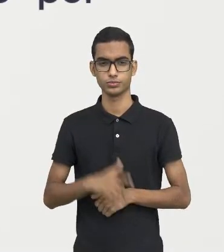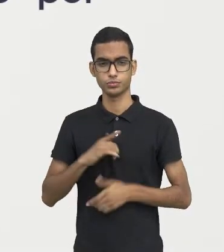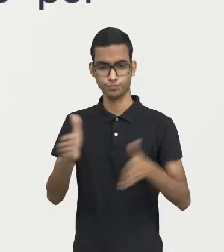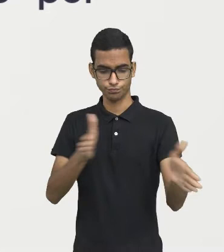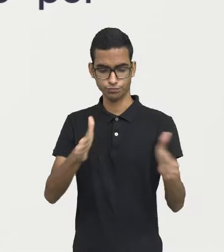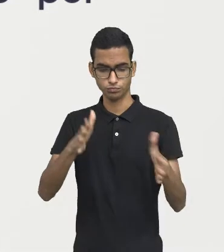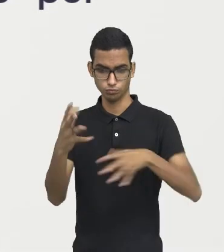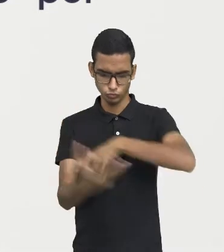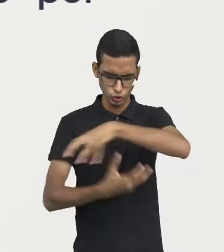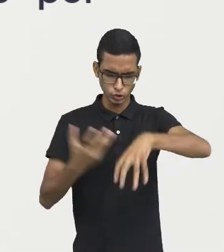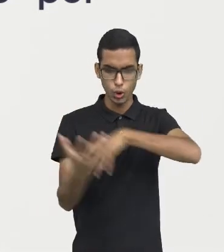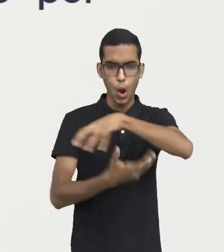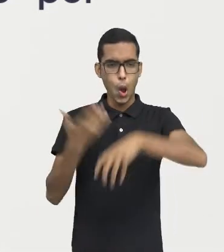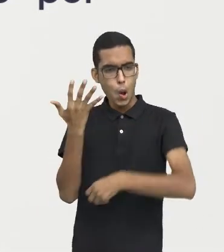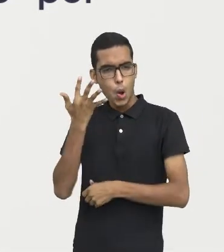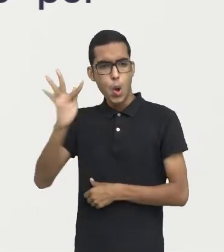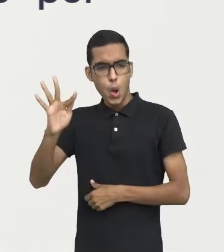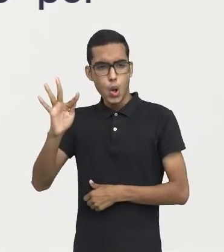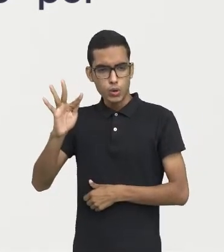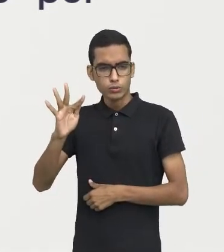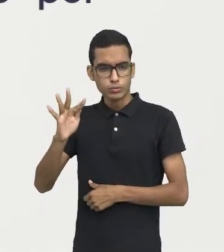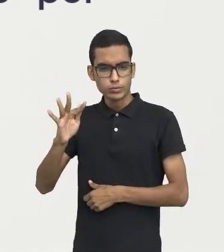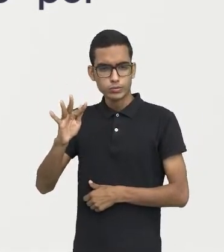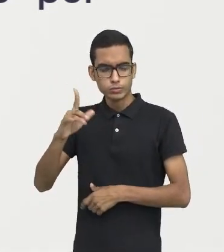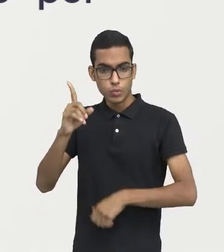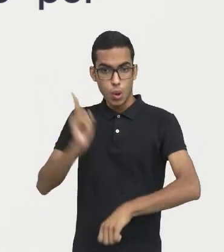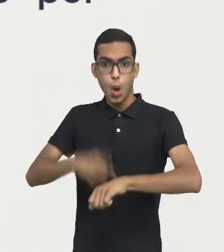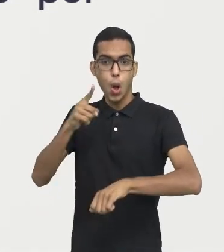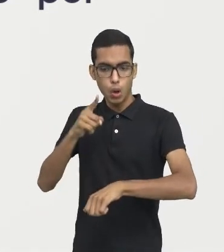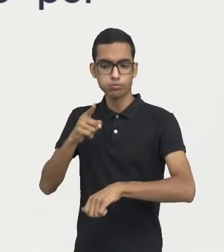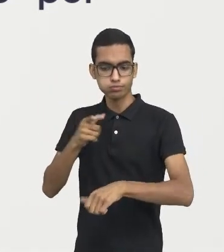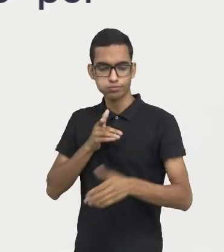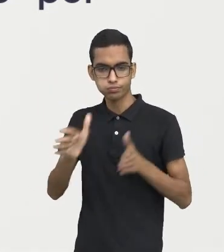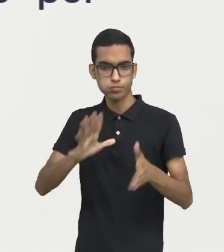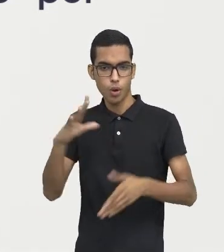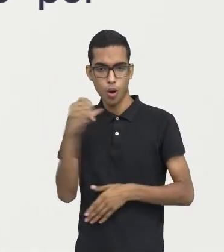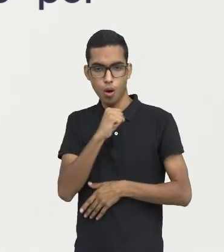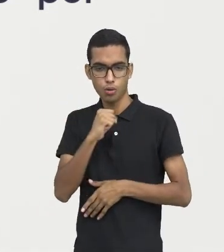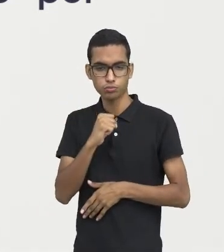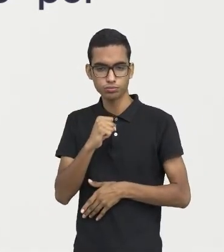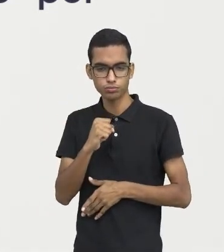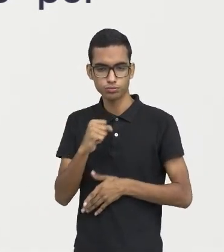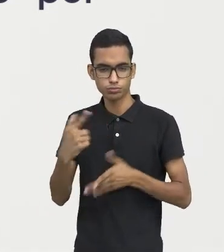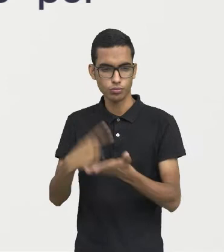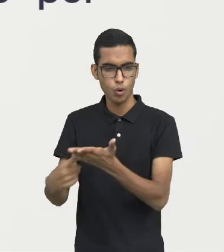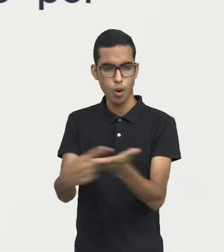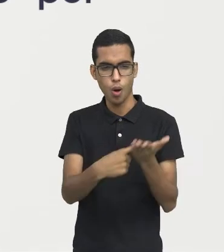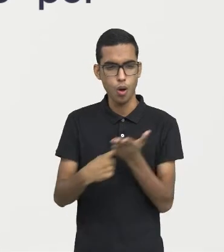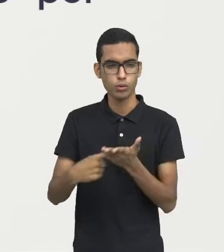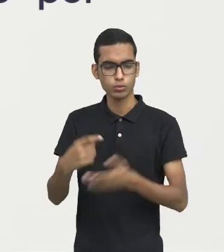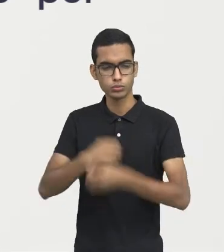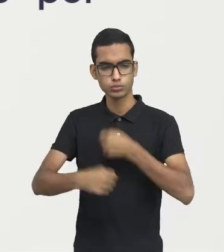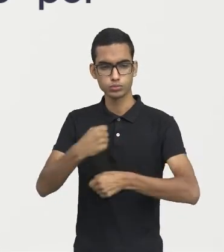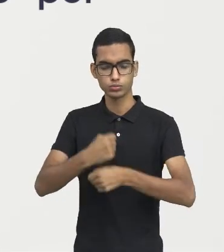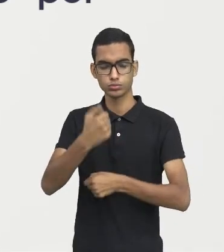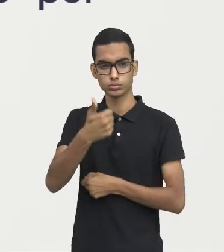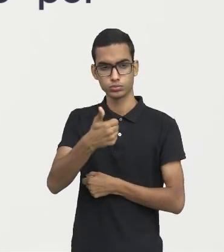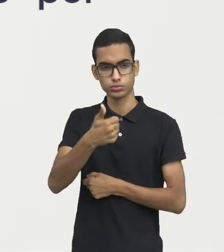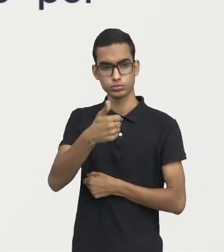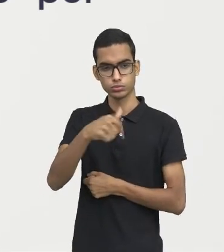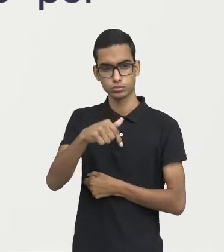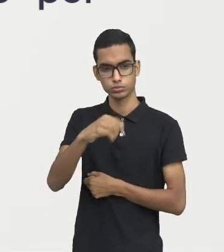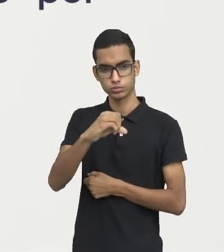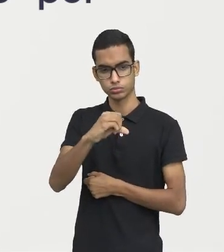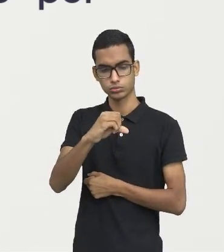a Revolução Francesa, a radicalização típica da época da Convenção, de 1792 até